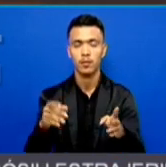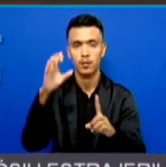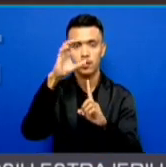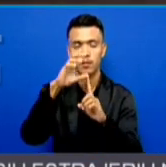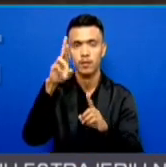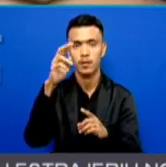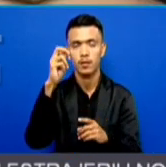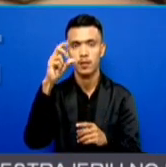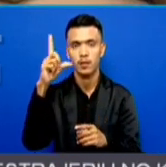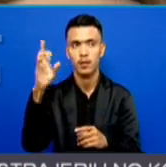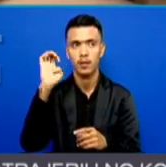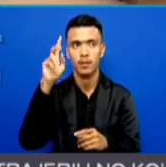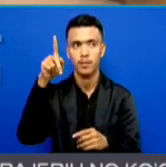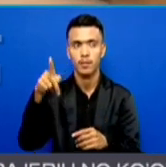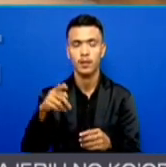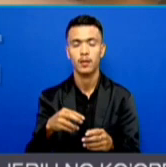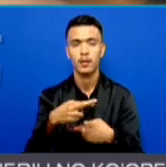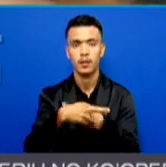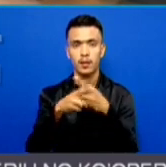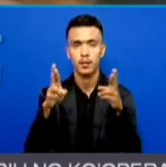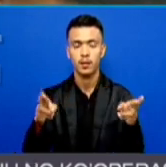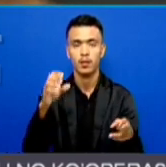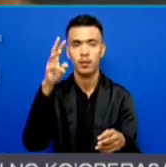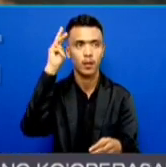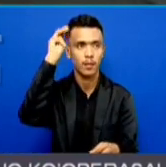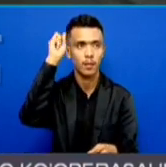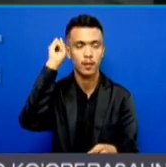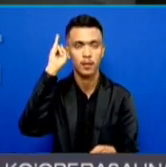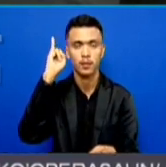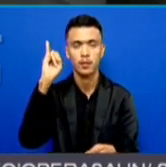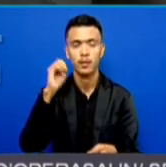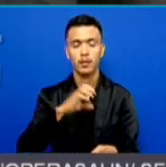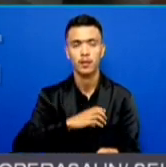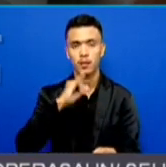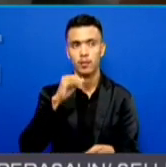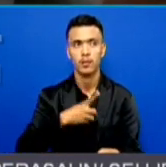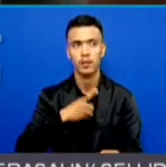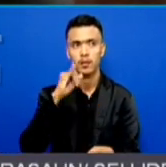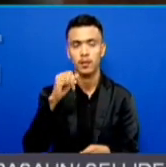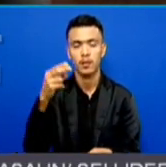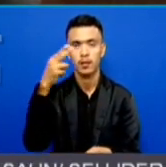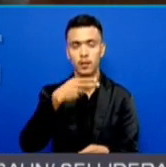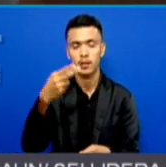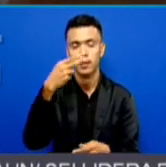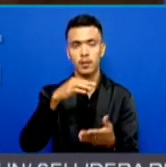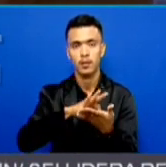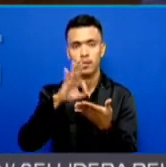CFIA RTTLEP e a Salão Ministério Solidariedade Social na Inclusão, que colidili e a quinta-feira,